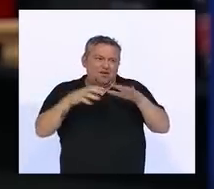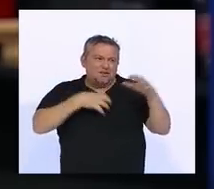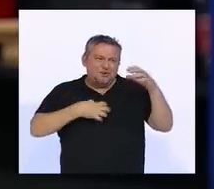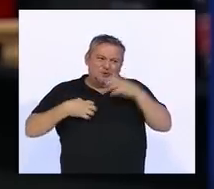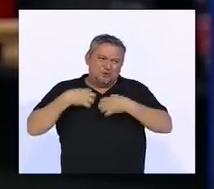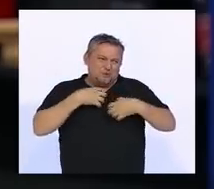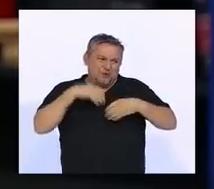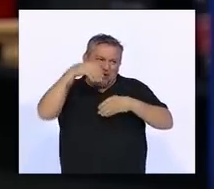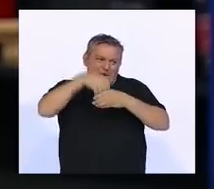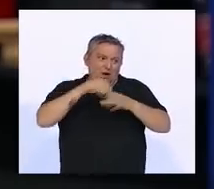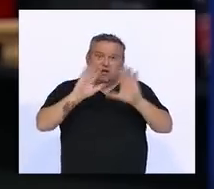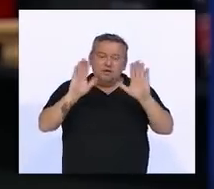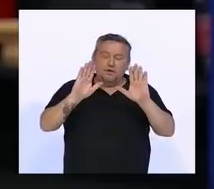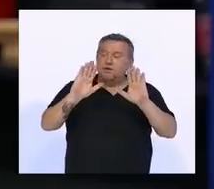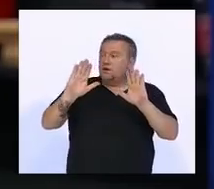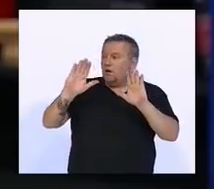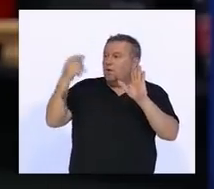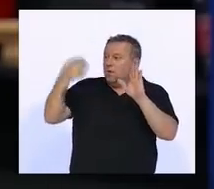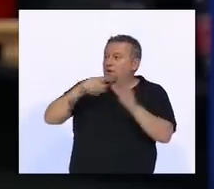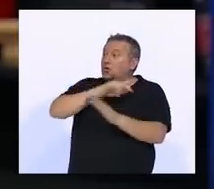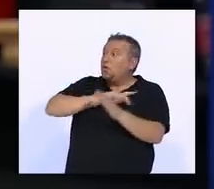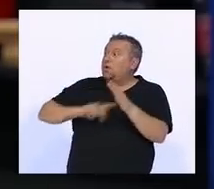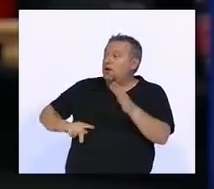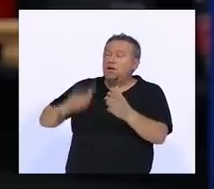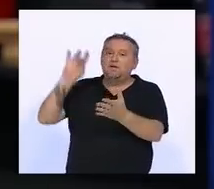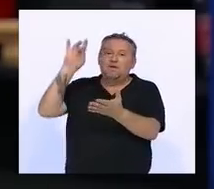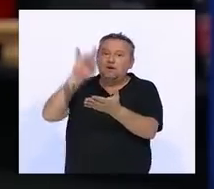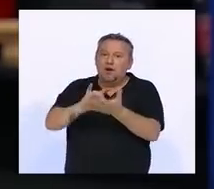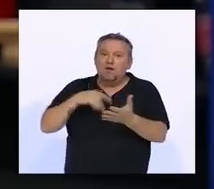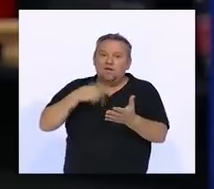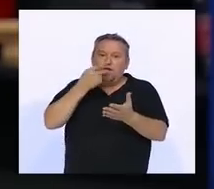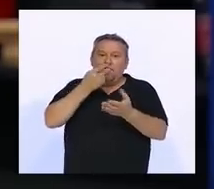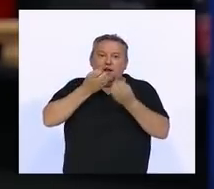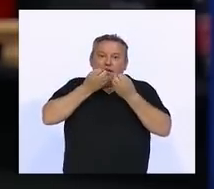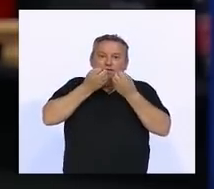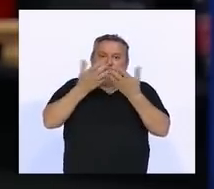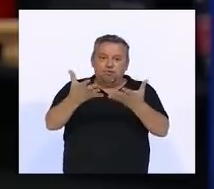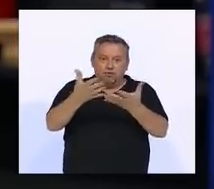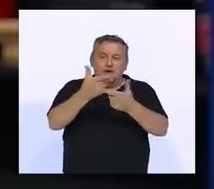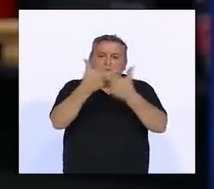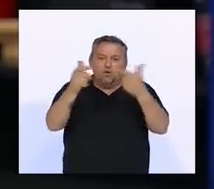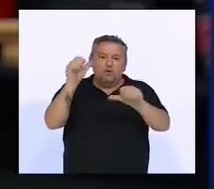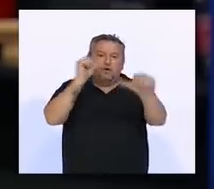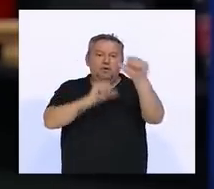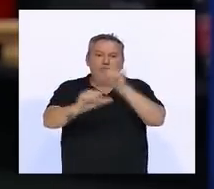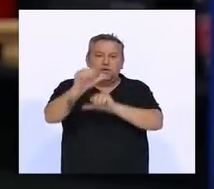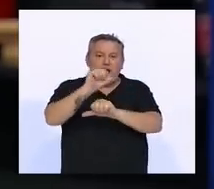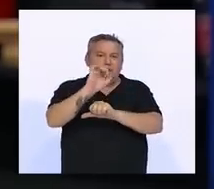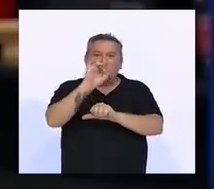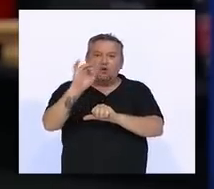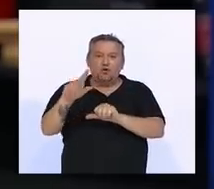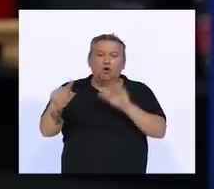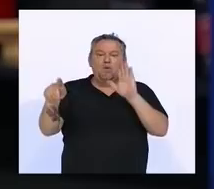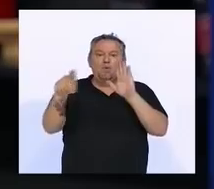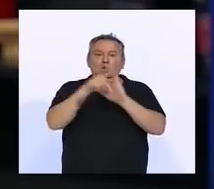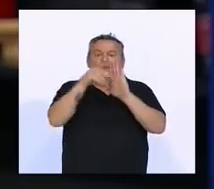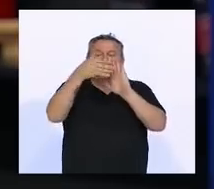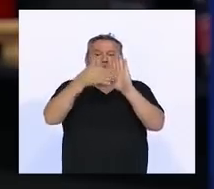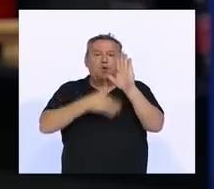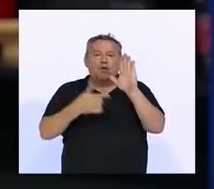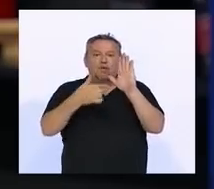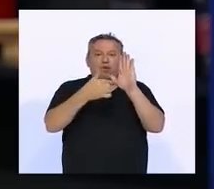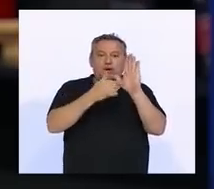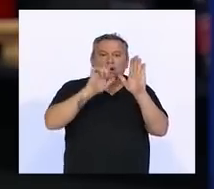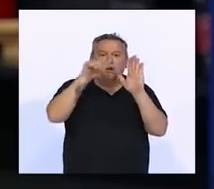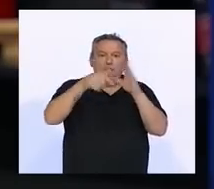você. Ele falou, não, eu preciso ser presidente de verdade, chegar e fazer as mudanças e não aplicar um estelionato eleitoral. Ah, você não